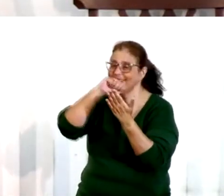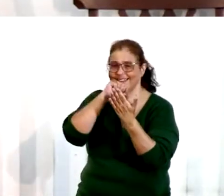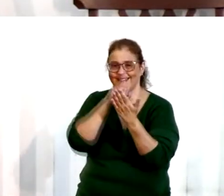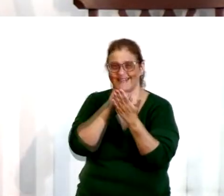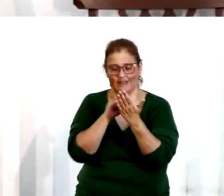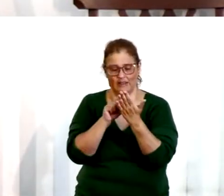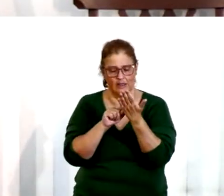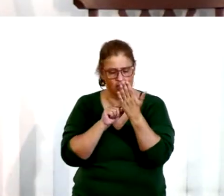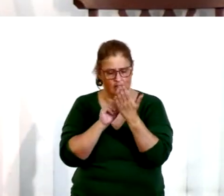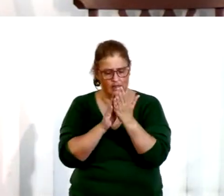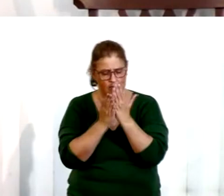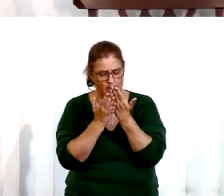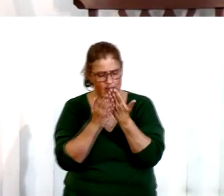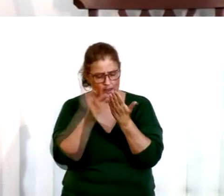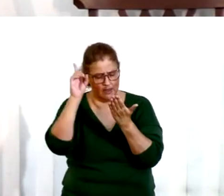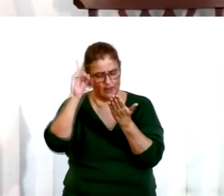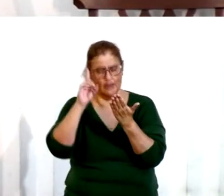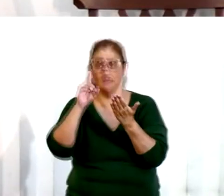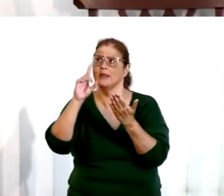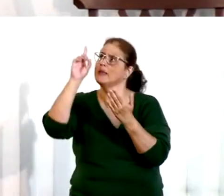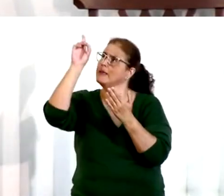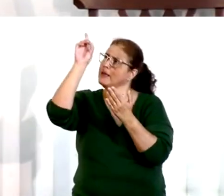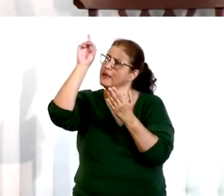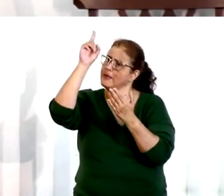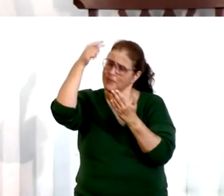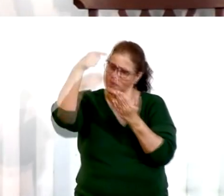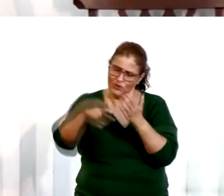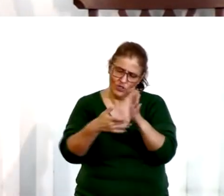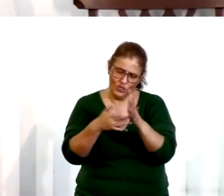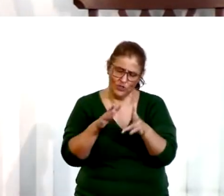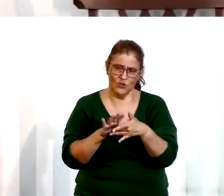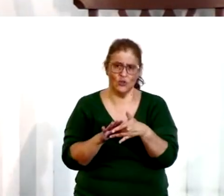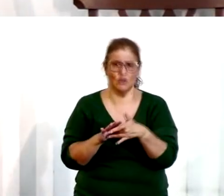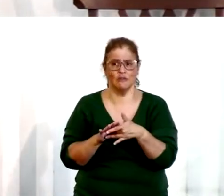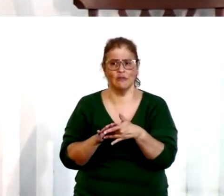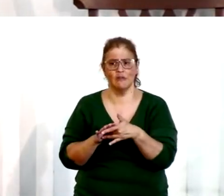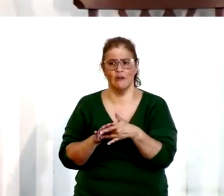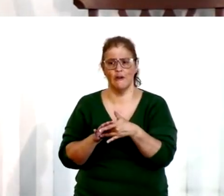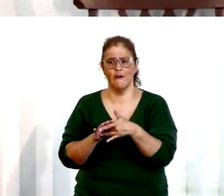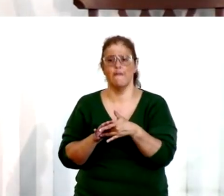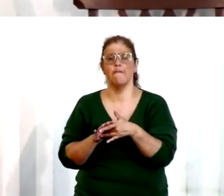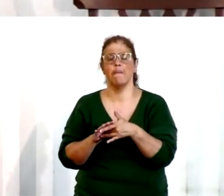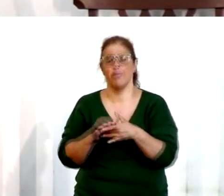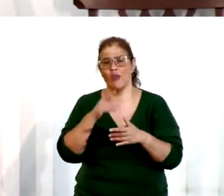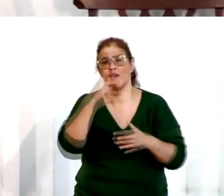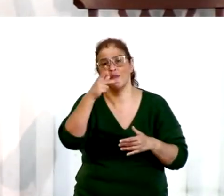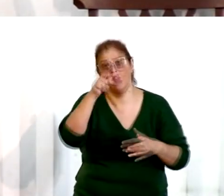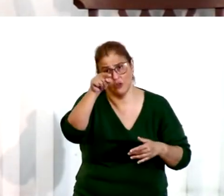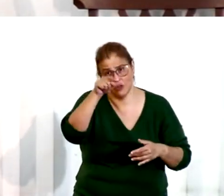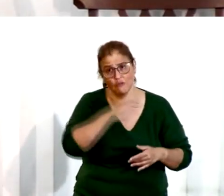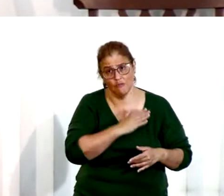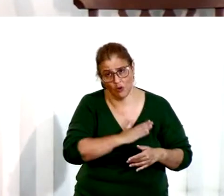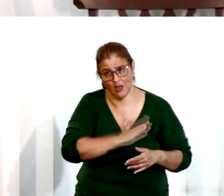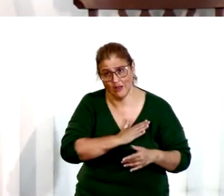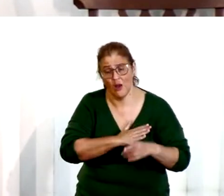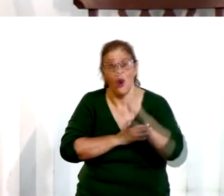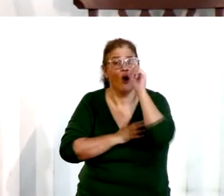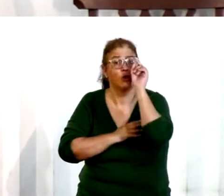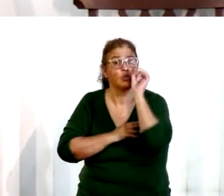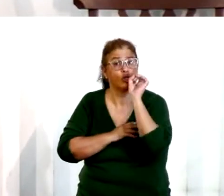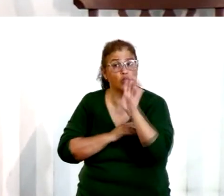pela palavra que Ele enviou o seu Filho. Ele se revelou e disse ao seu coração, só Ele vai te dar a